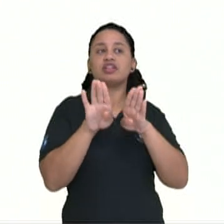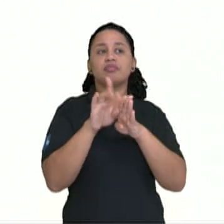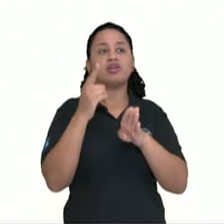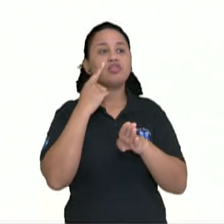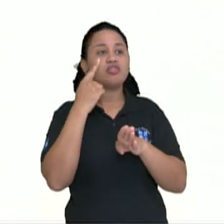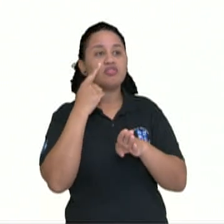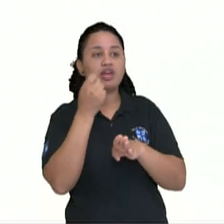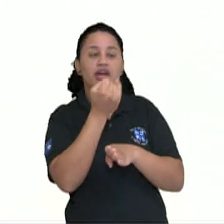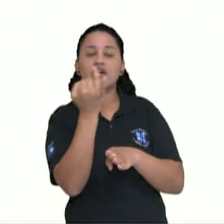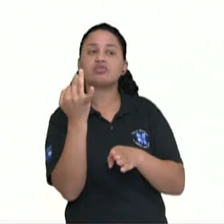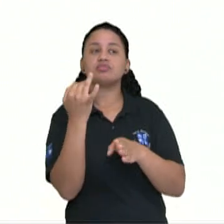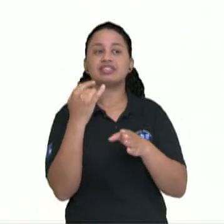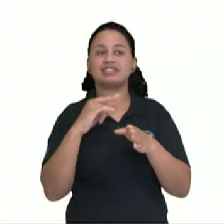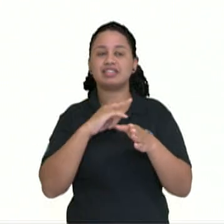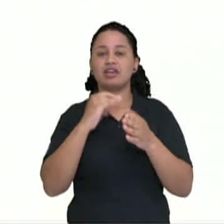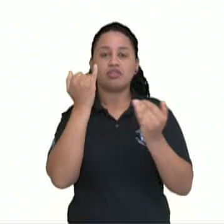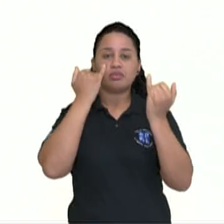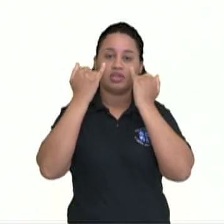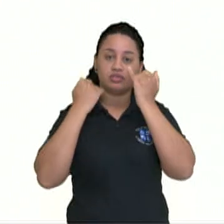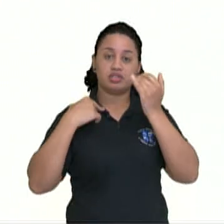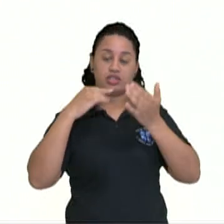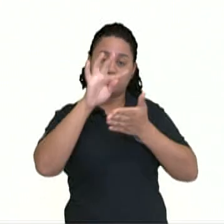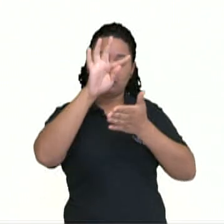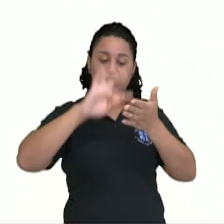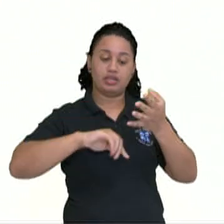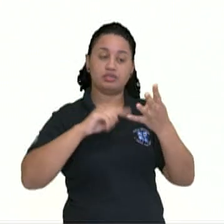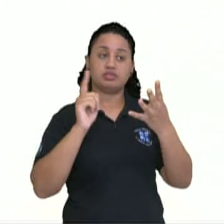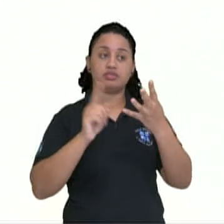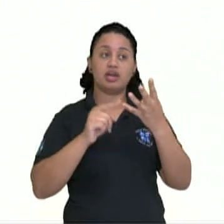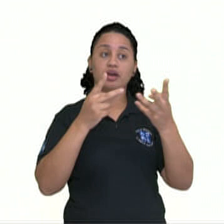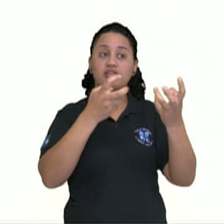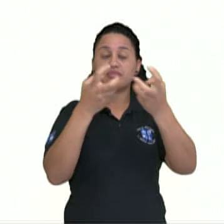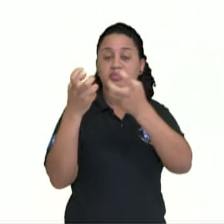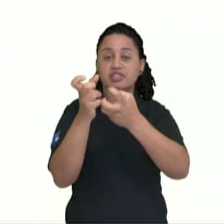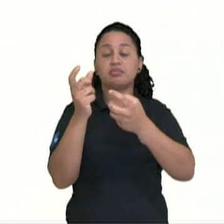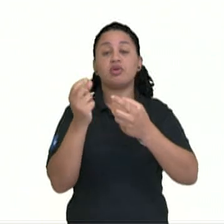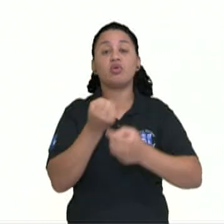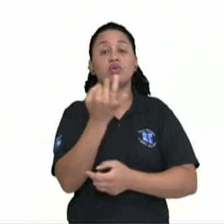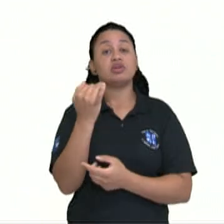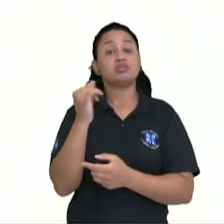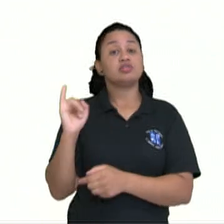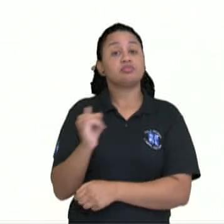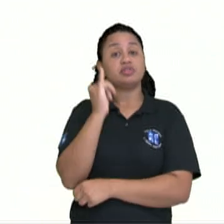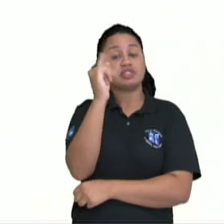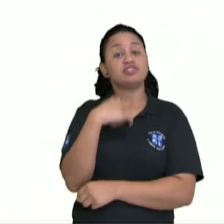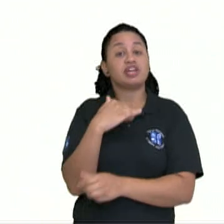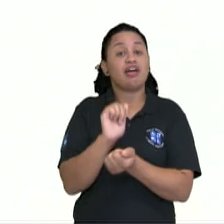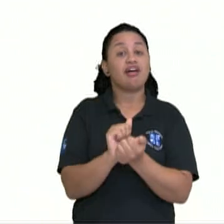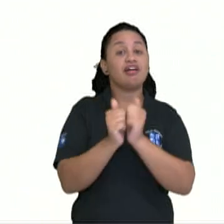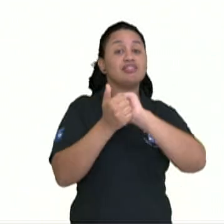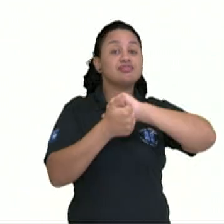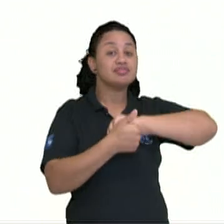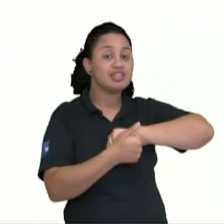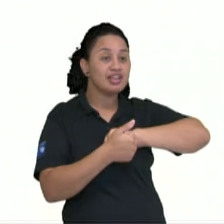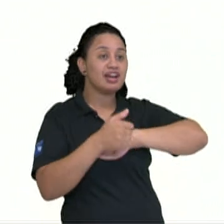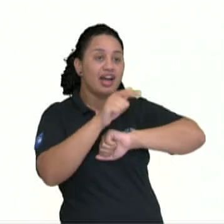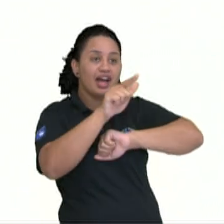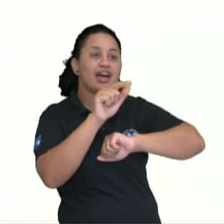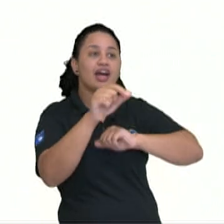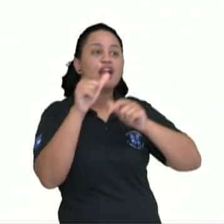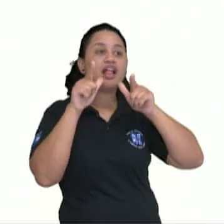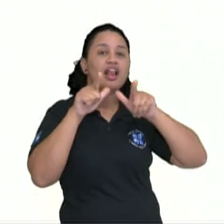no texto. Identificar a importância de adequar a linguagem ao público. Veja, ler e